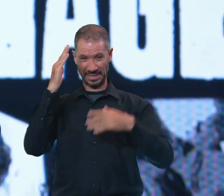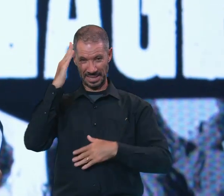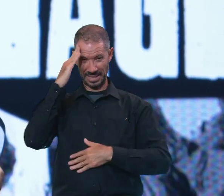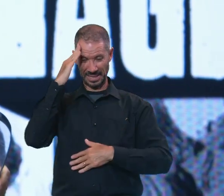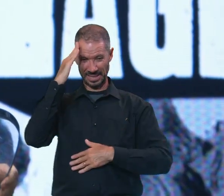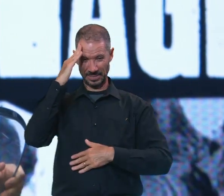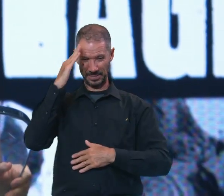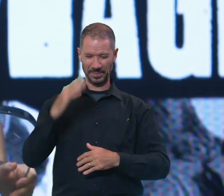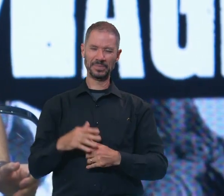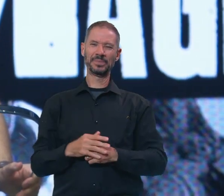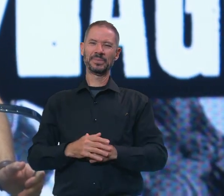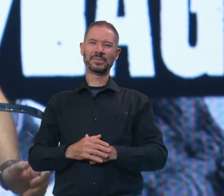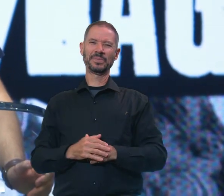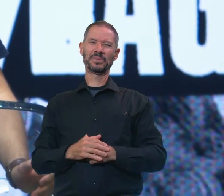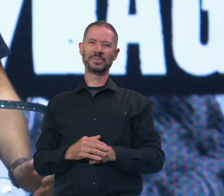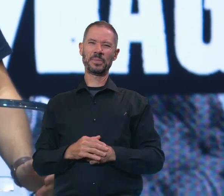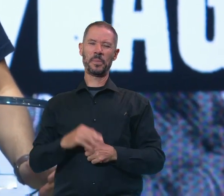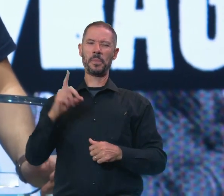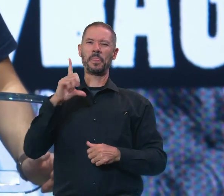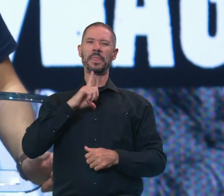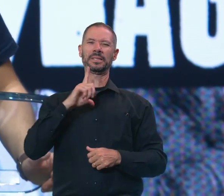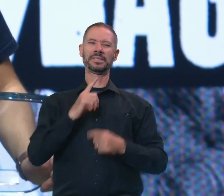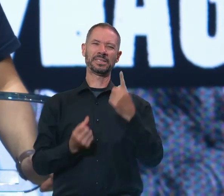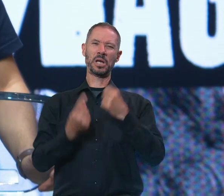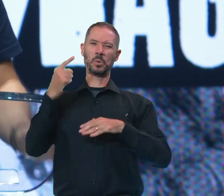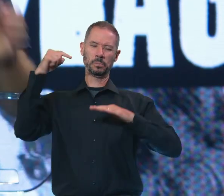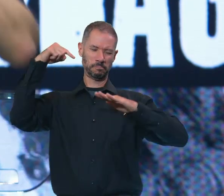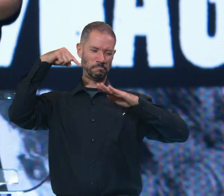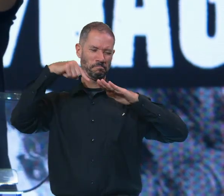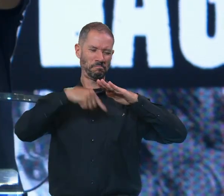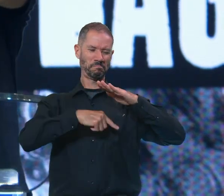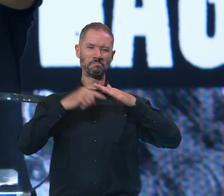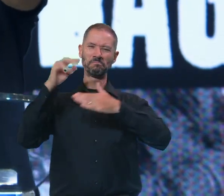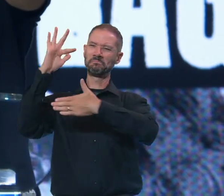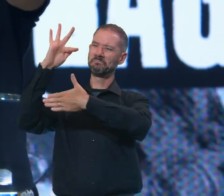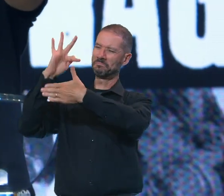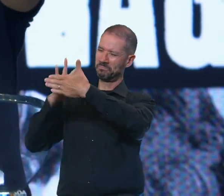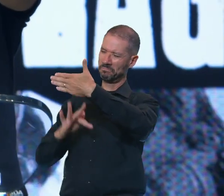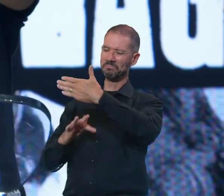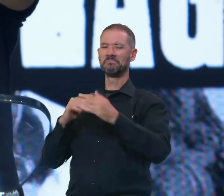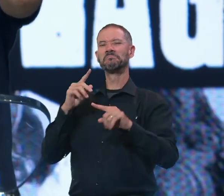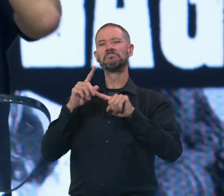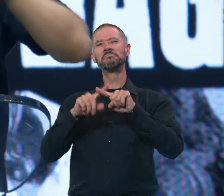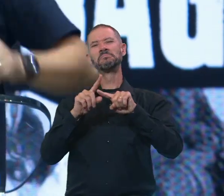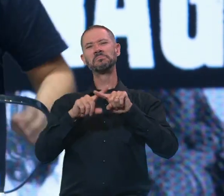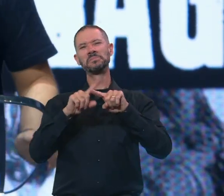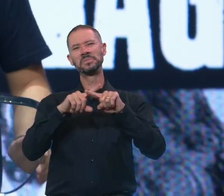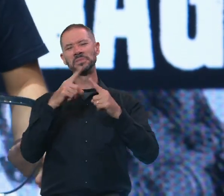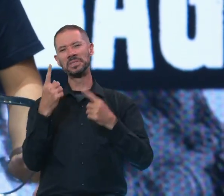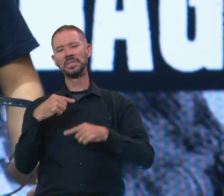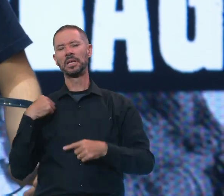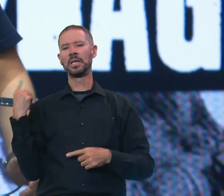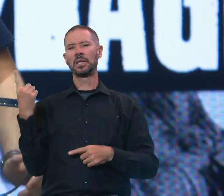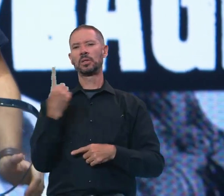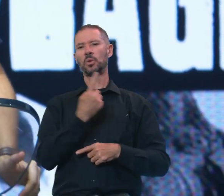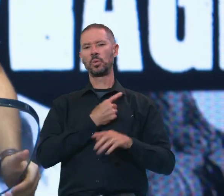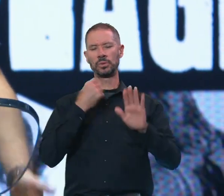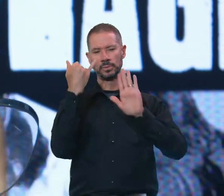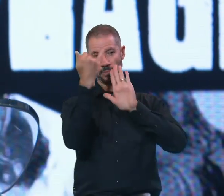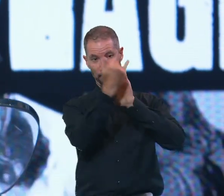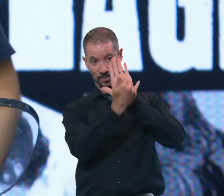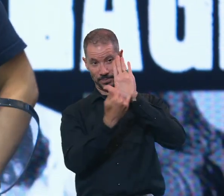Sabe, existe algo muito profundo nesse texto, porque só quando a nossa imagem